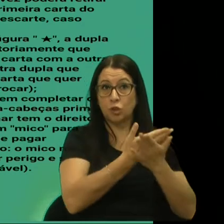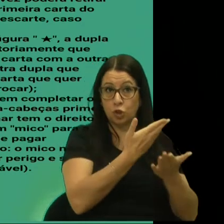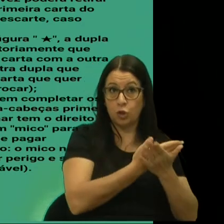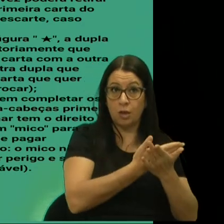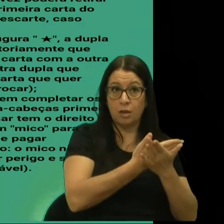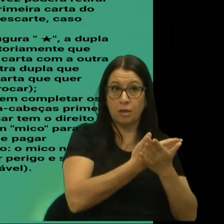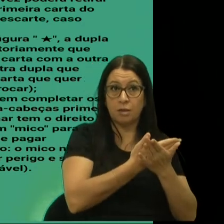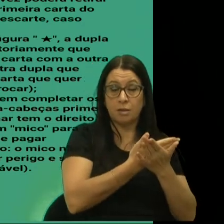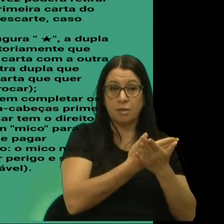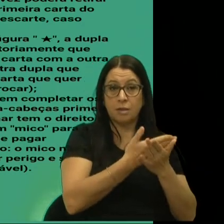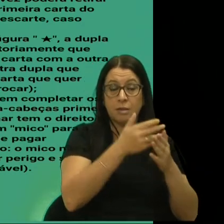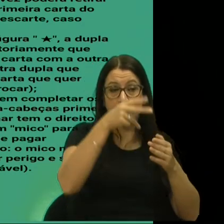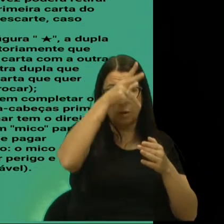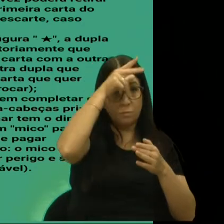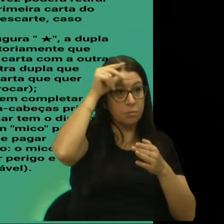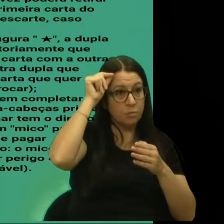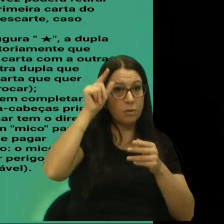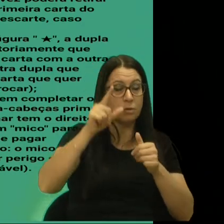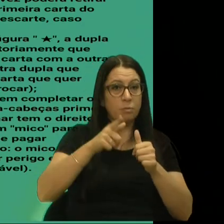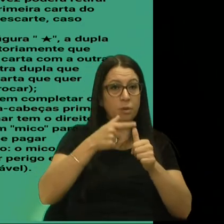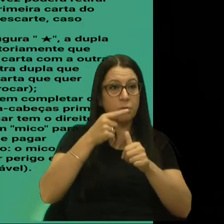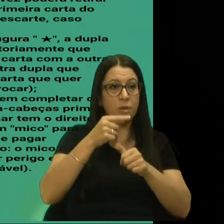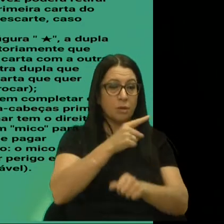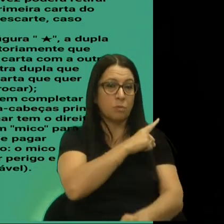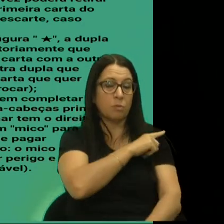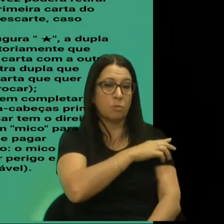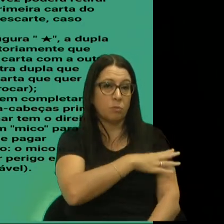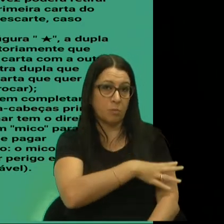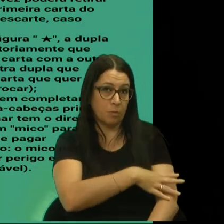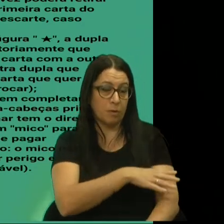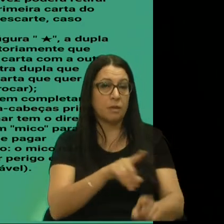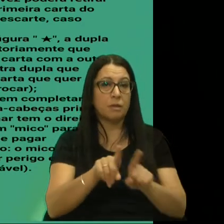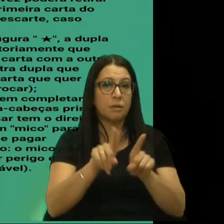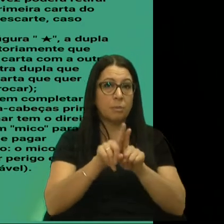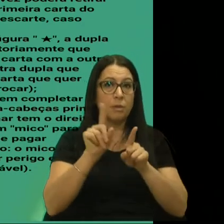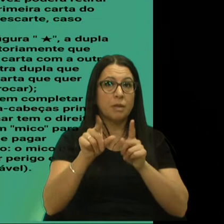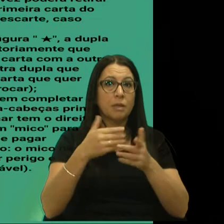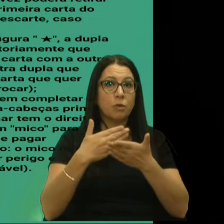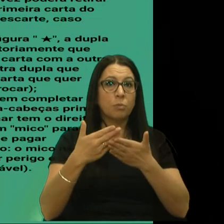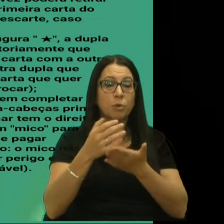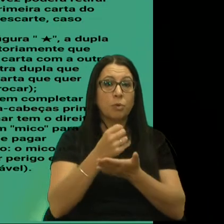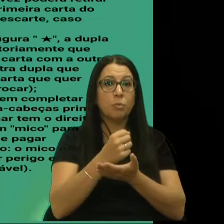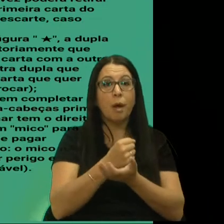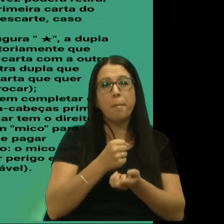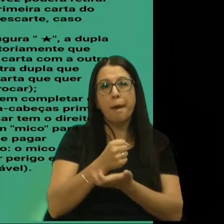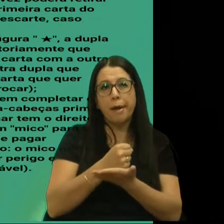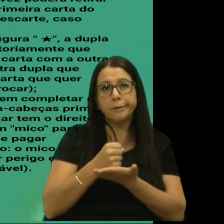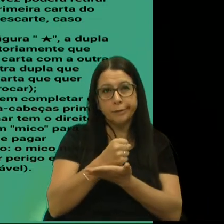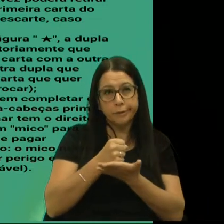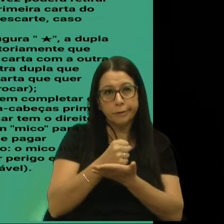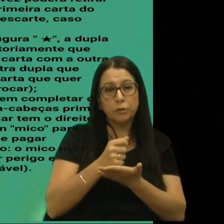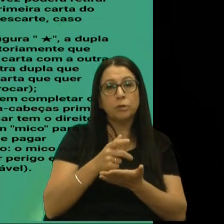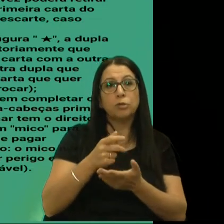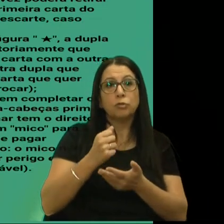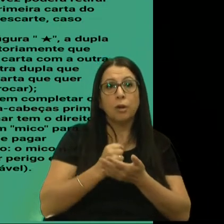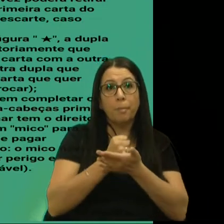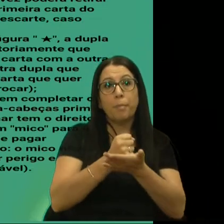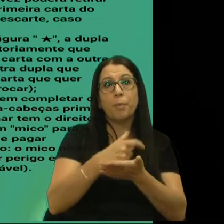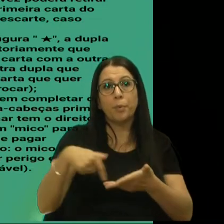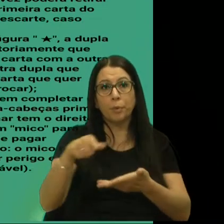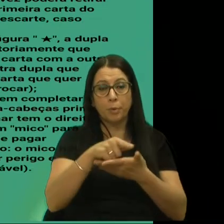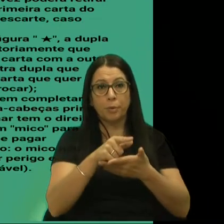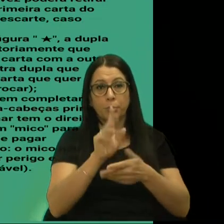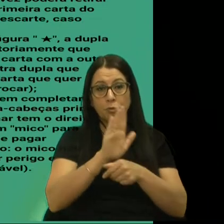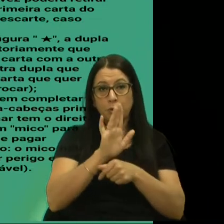rede municipal para os primeiros anos do ensino fundamental ser tratado como uma base de apoio, um auxiliar para